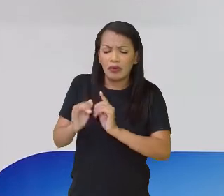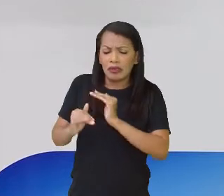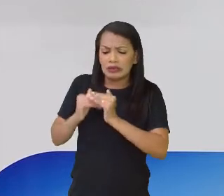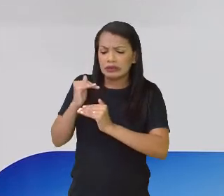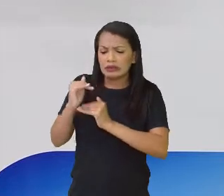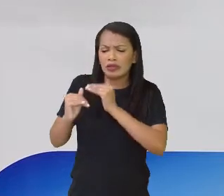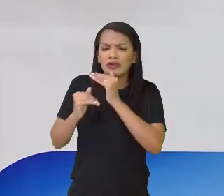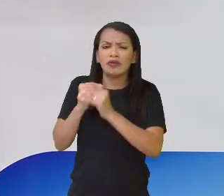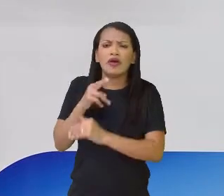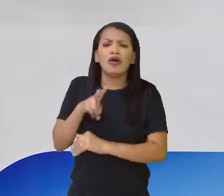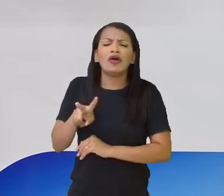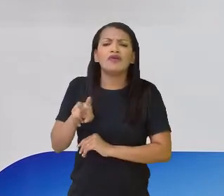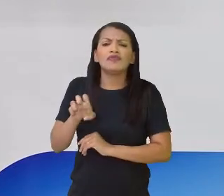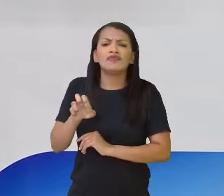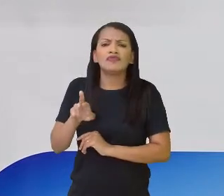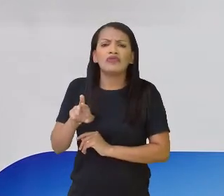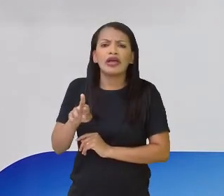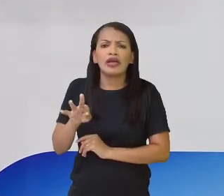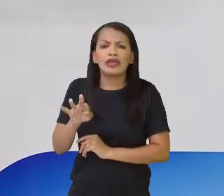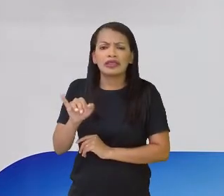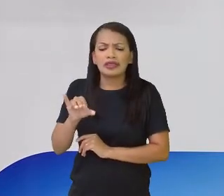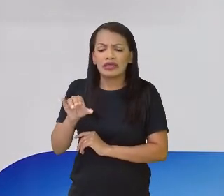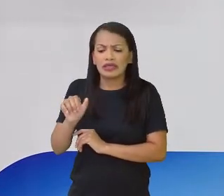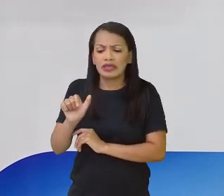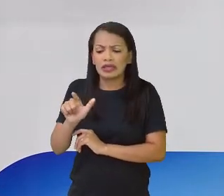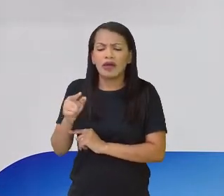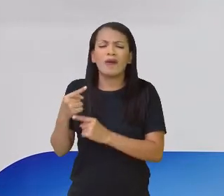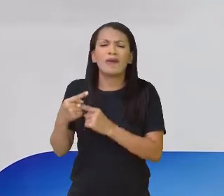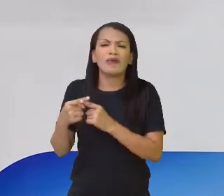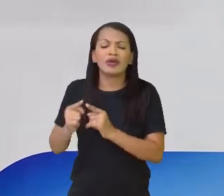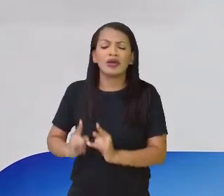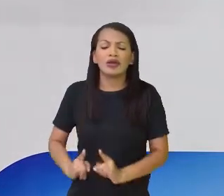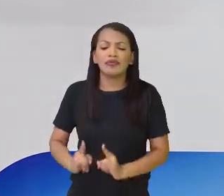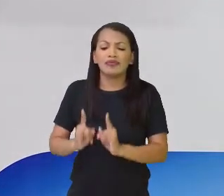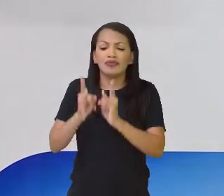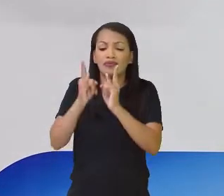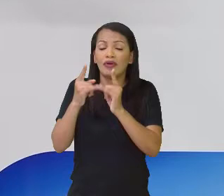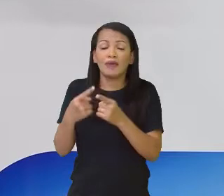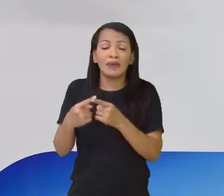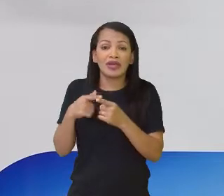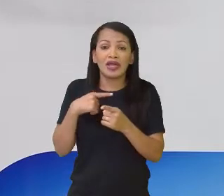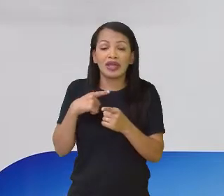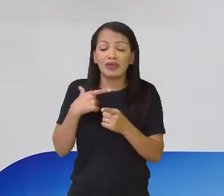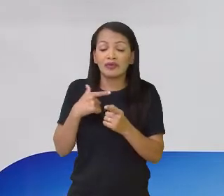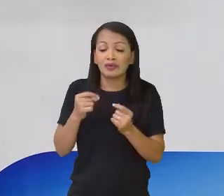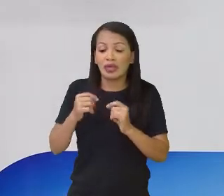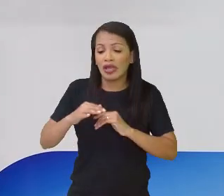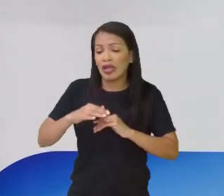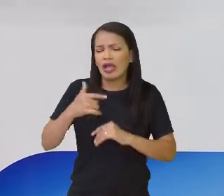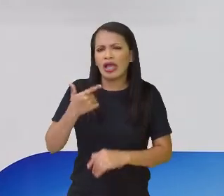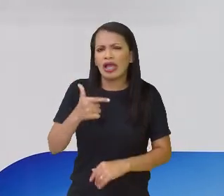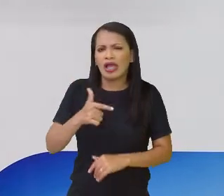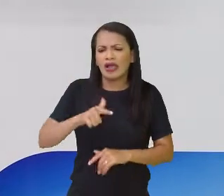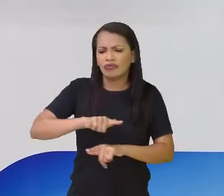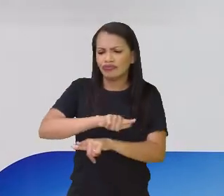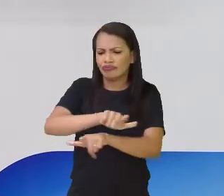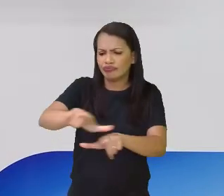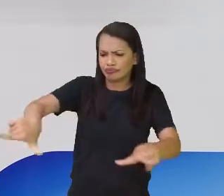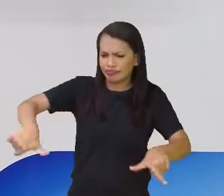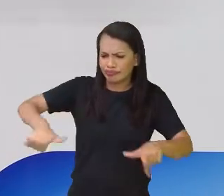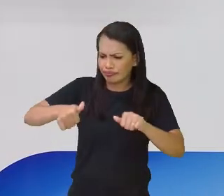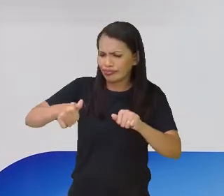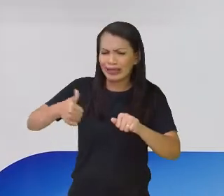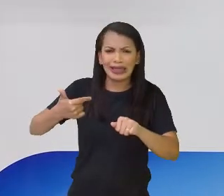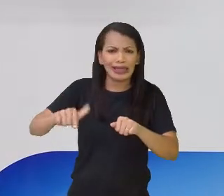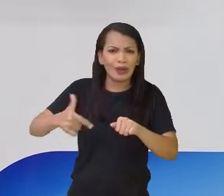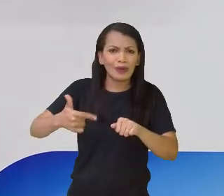vários prédios. O espaço, ele não é como se não tivéssemos mais espaço aqui na horizontal e as pessoas vão aproveitando o